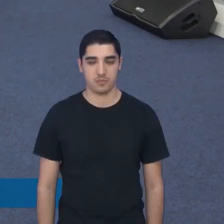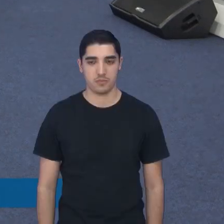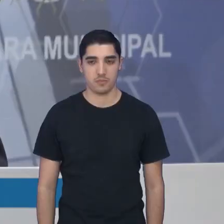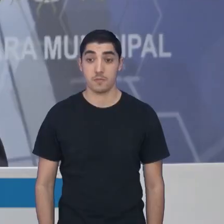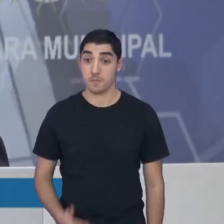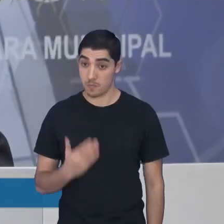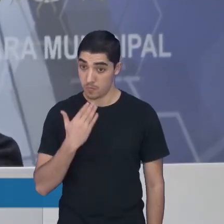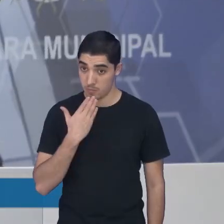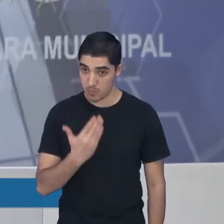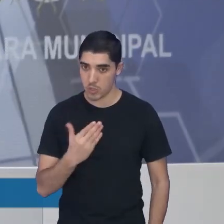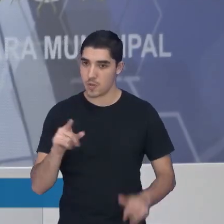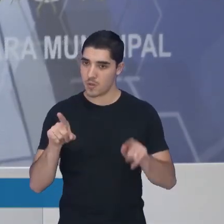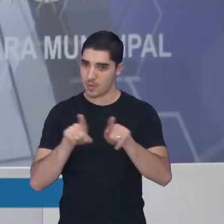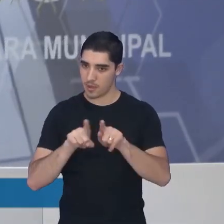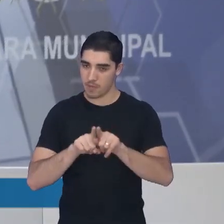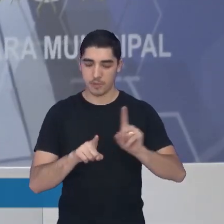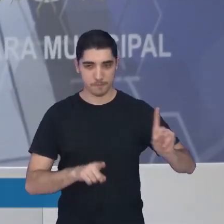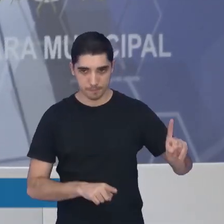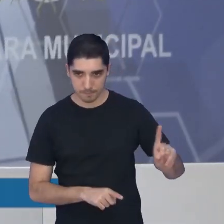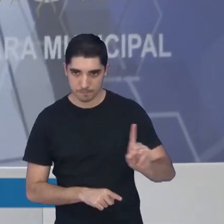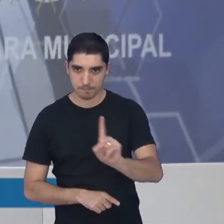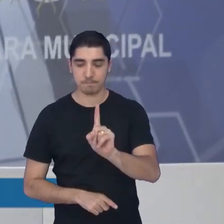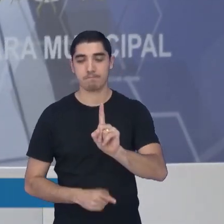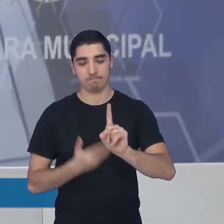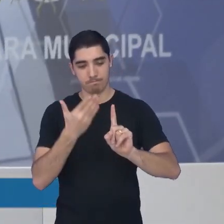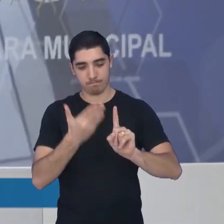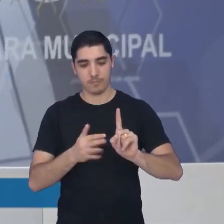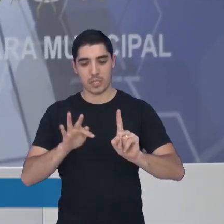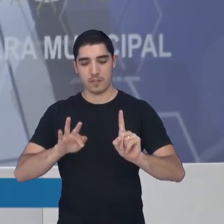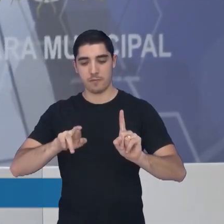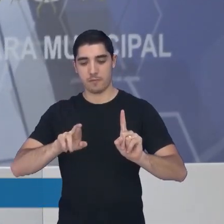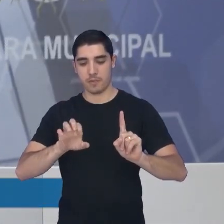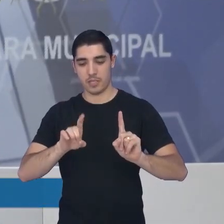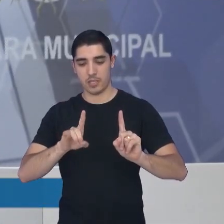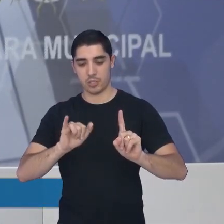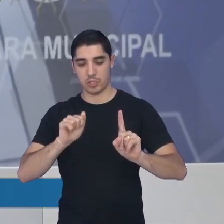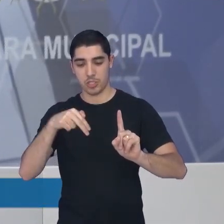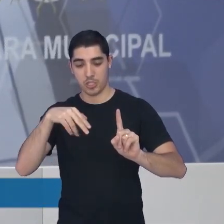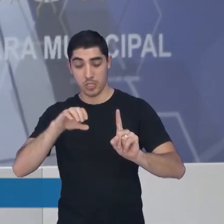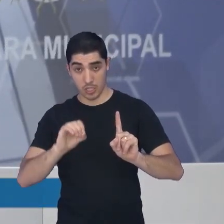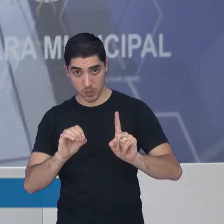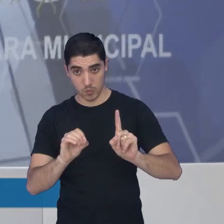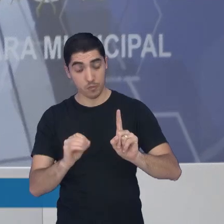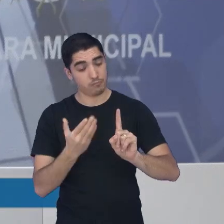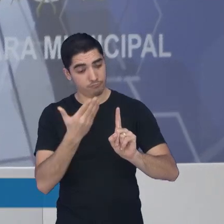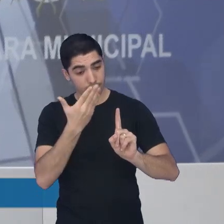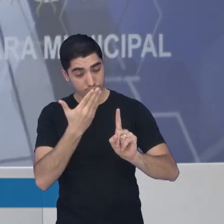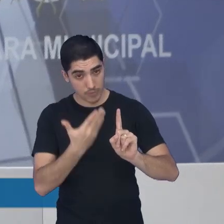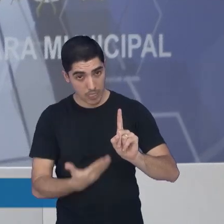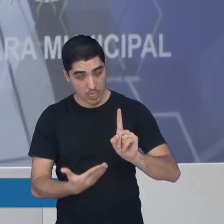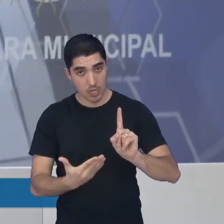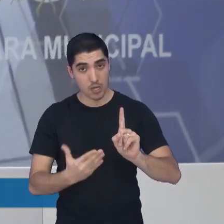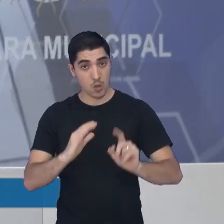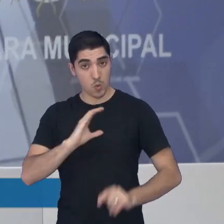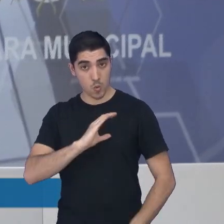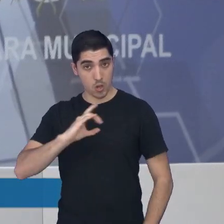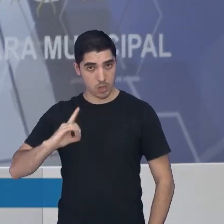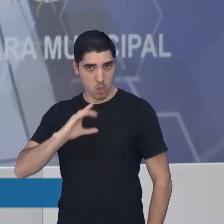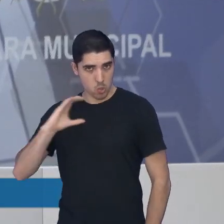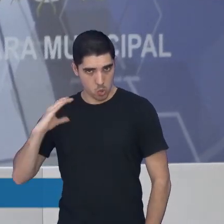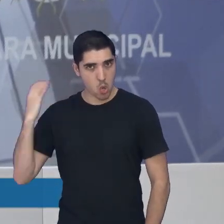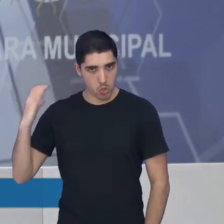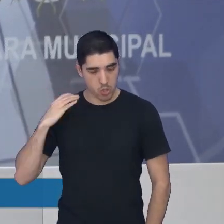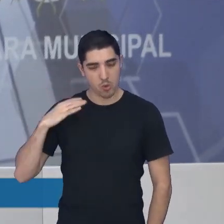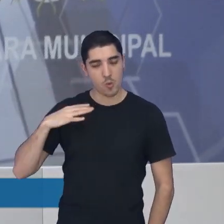Convidamos agora para fazer parte da mesa o senhor Frediano José Momosso Teodoro, coordenador pedagógico do curso